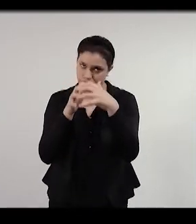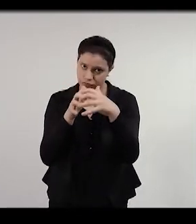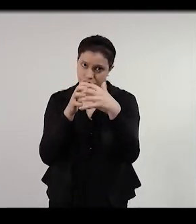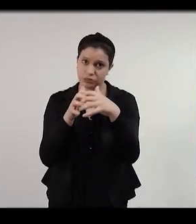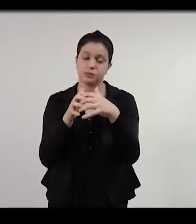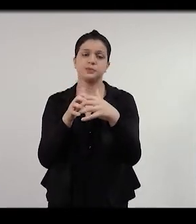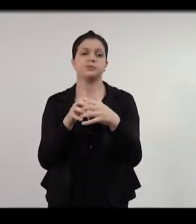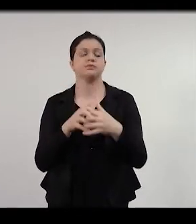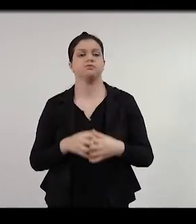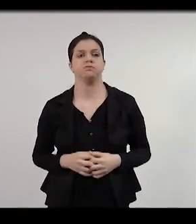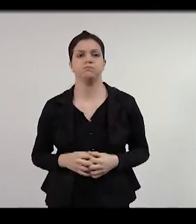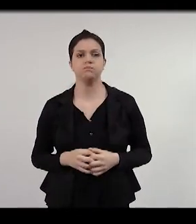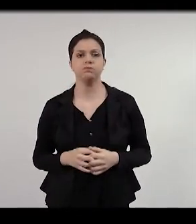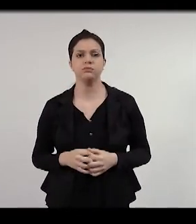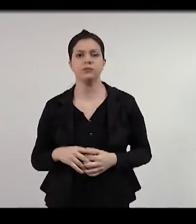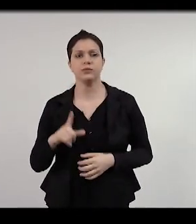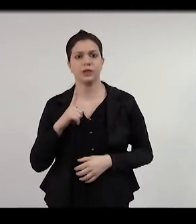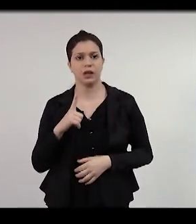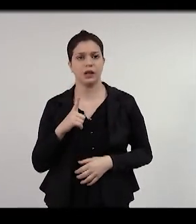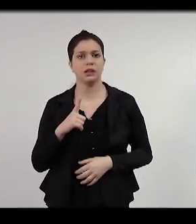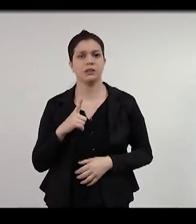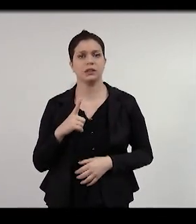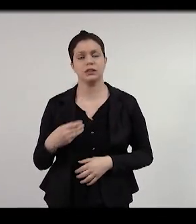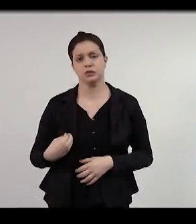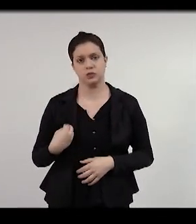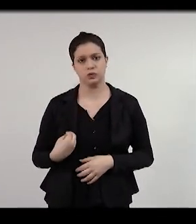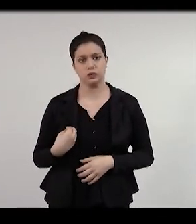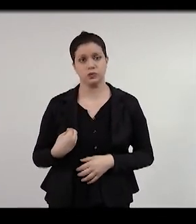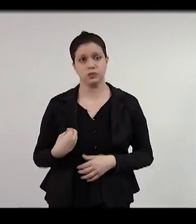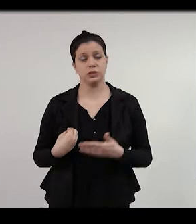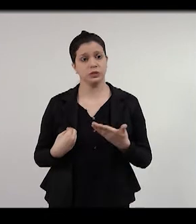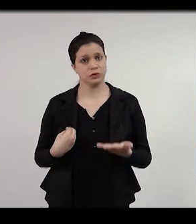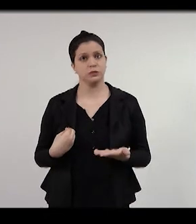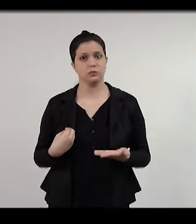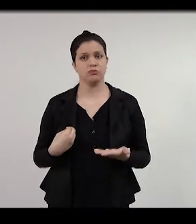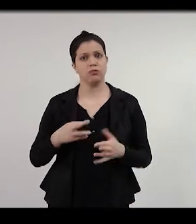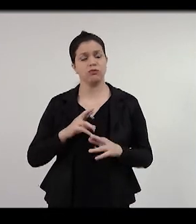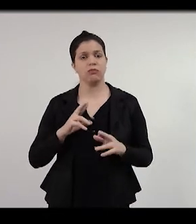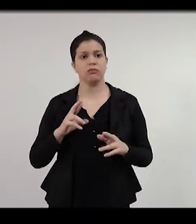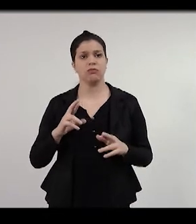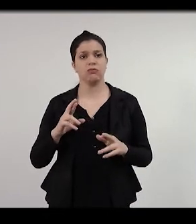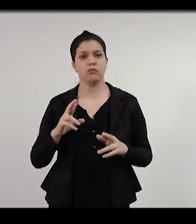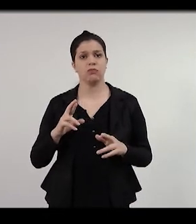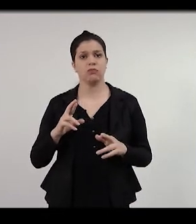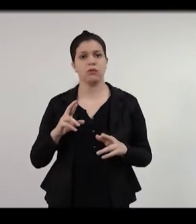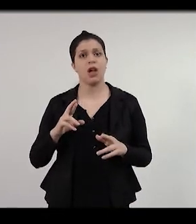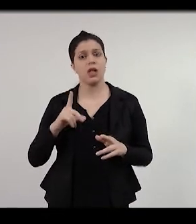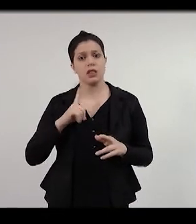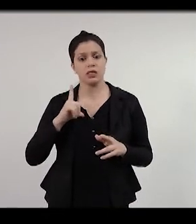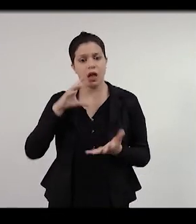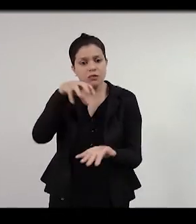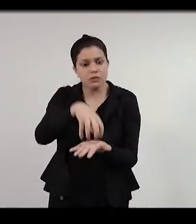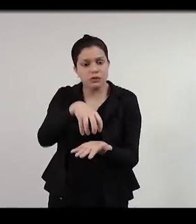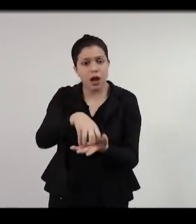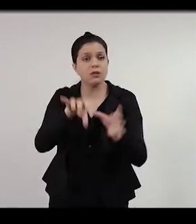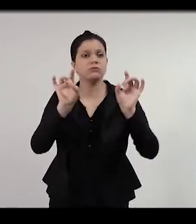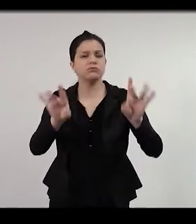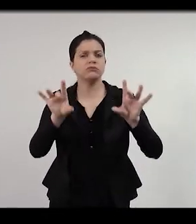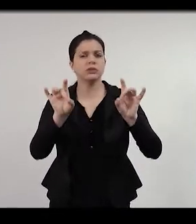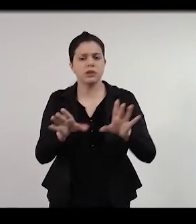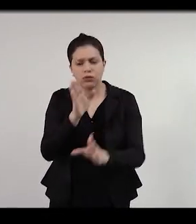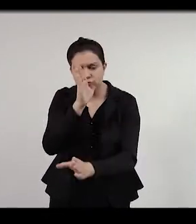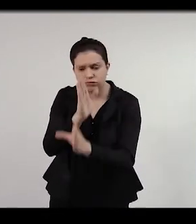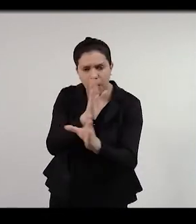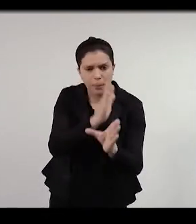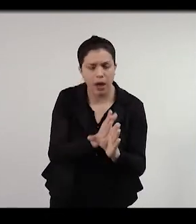crianças, essas pessoas que vivem essa situação. Então, esse centro especializado